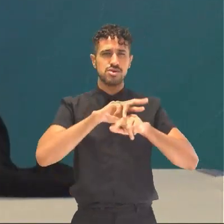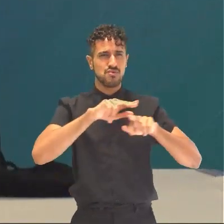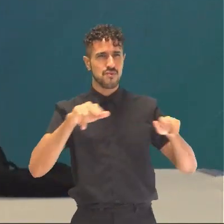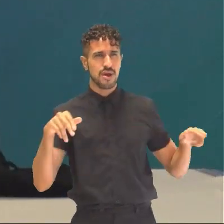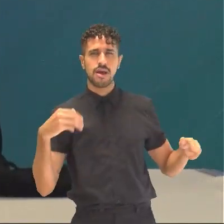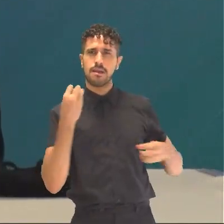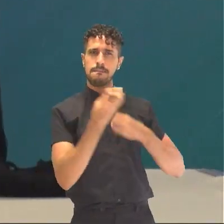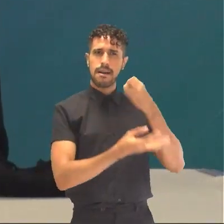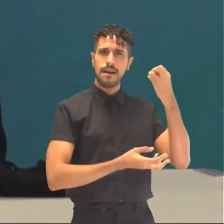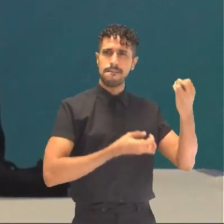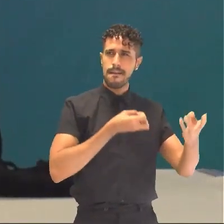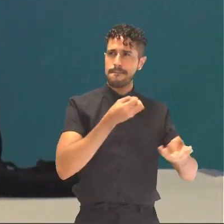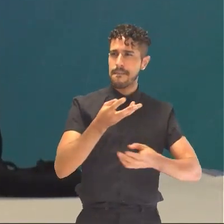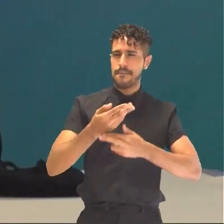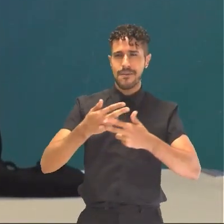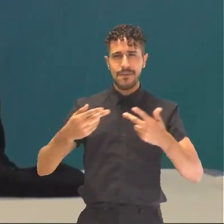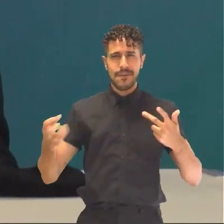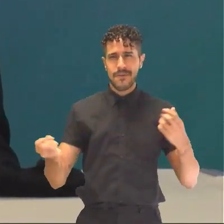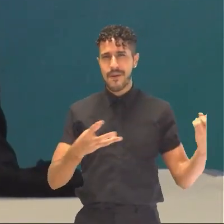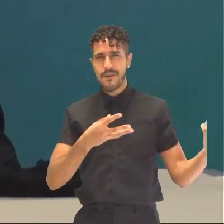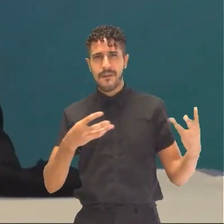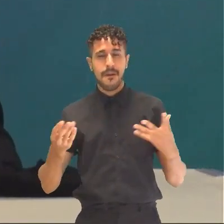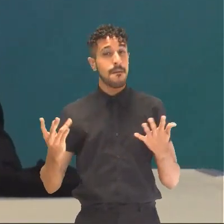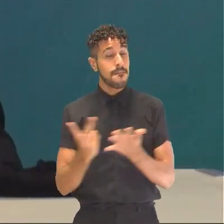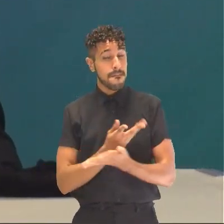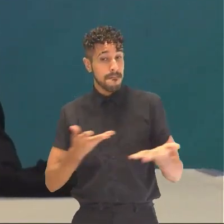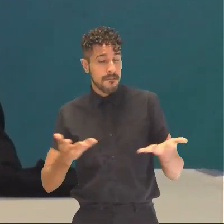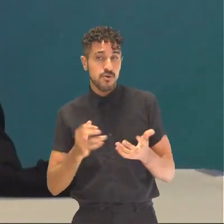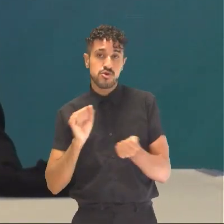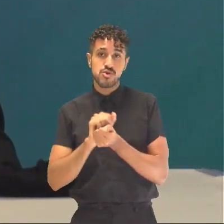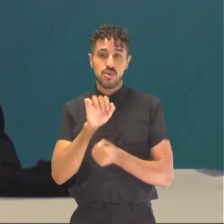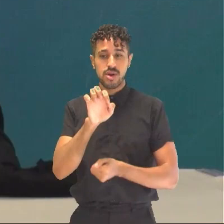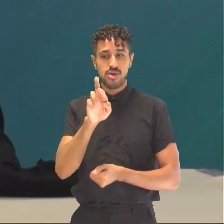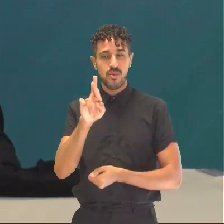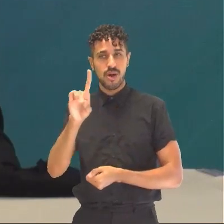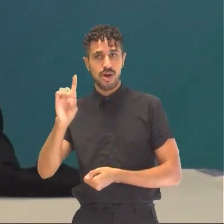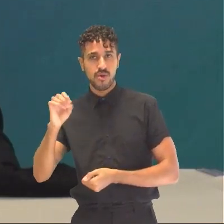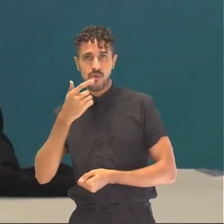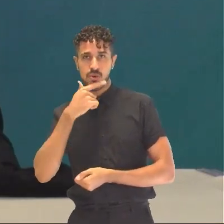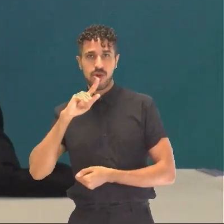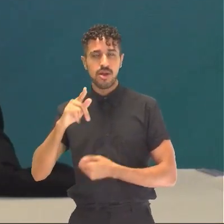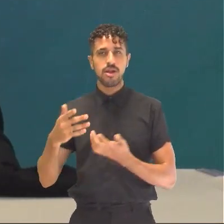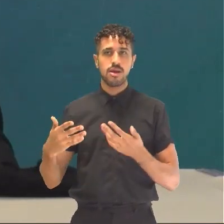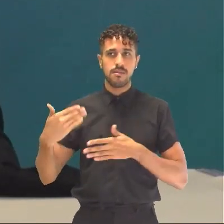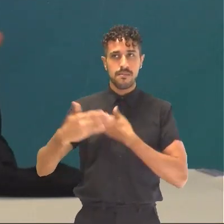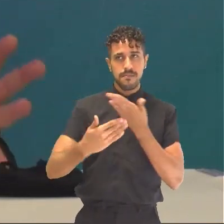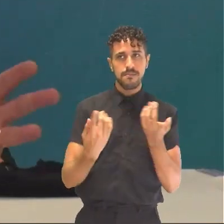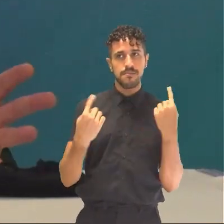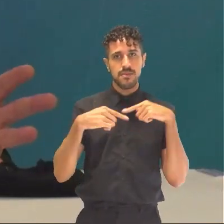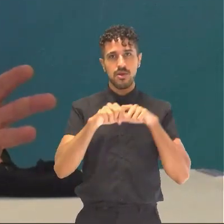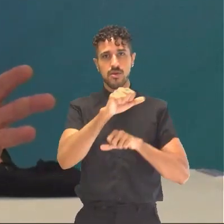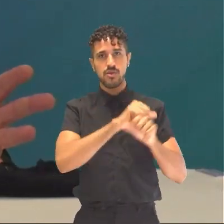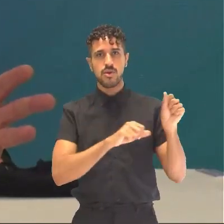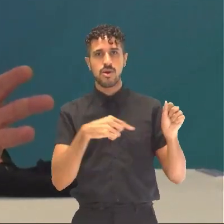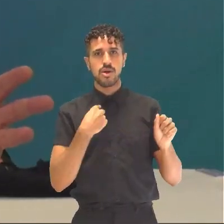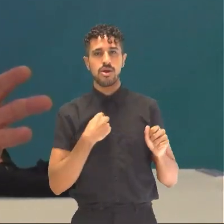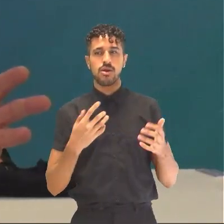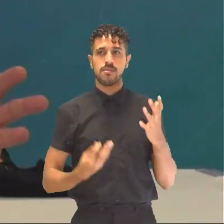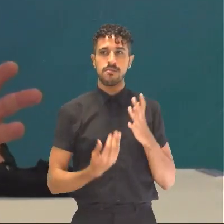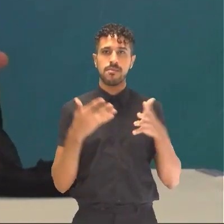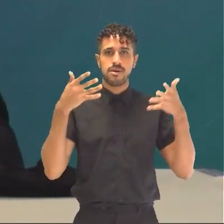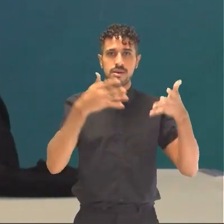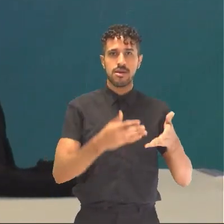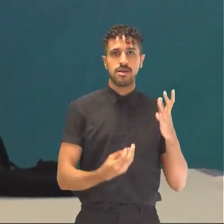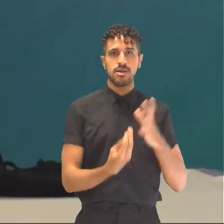entregas e mais uma essa que está acontecendo nesse momento, juntamente com o Eduardo também, que fez parte da transição. E além de eu ter participado da criação